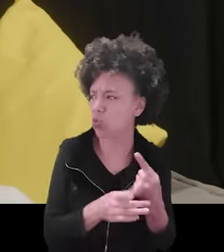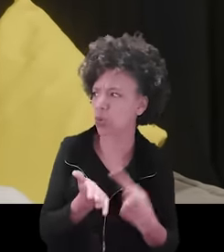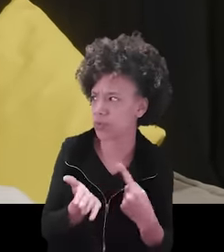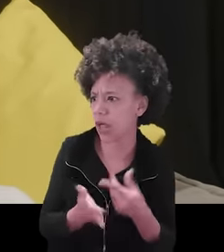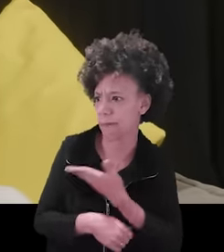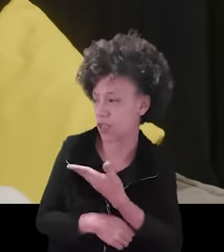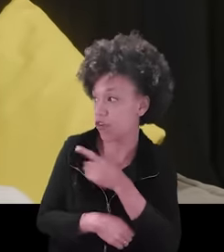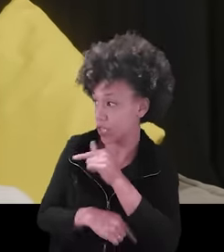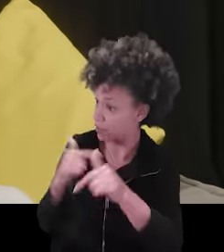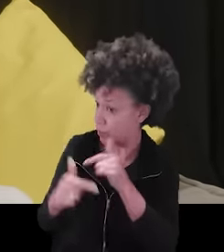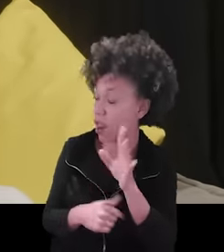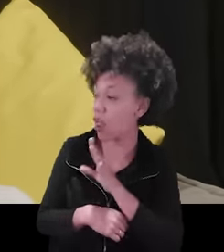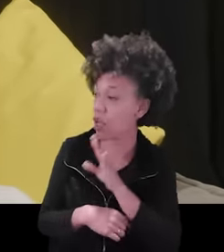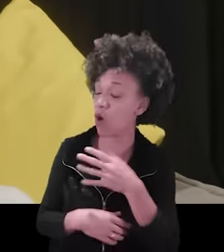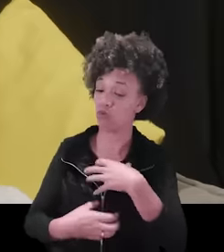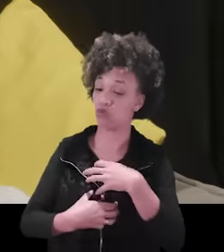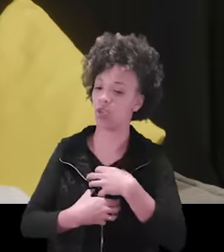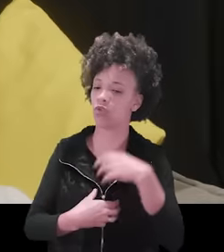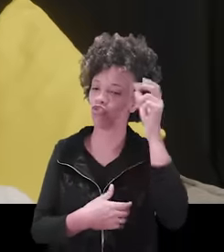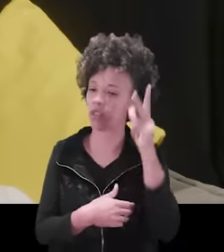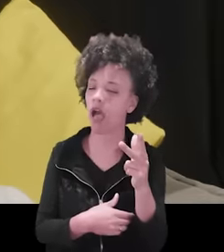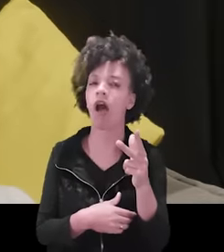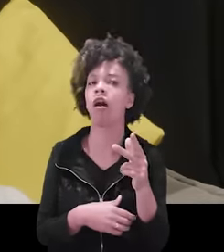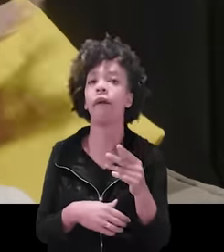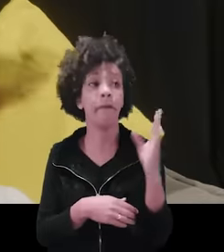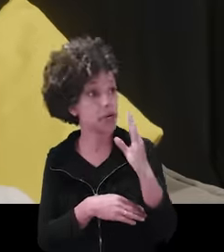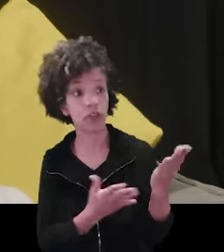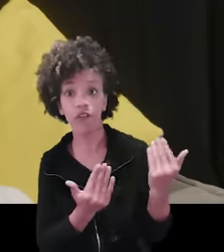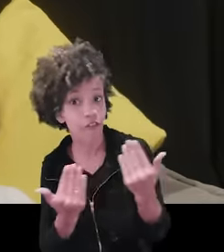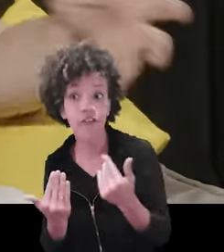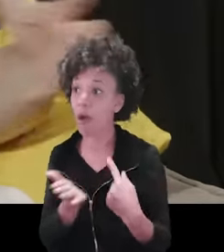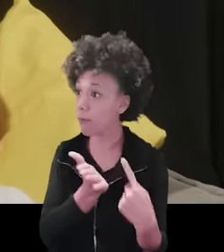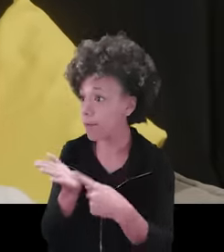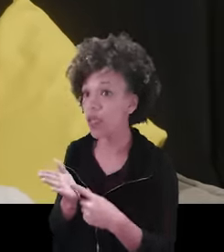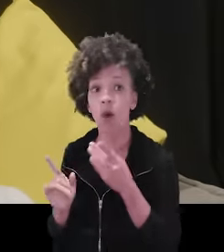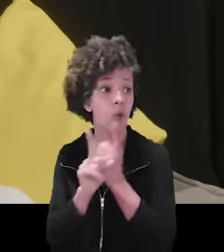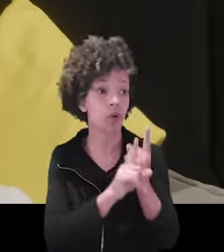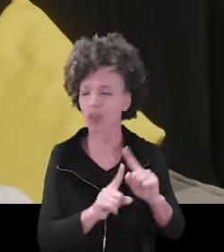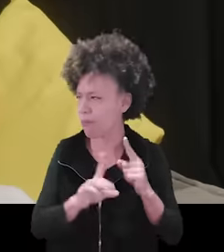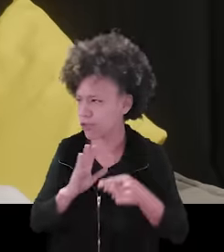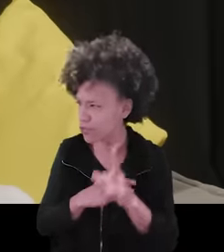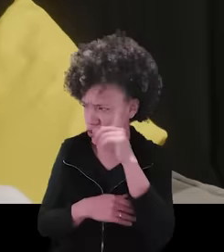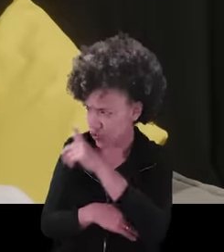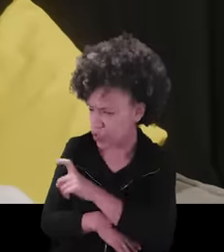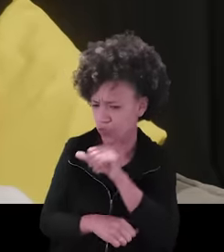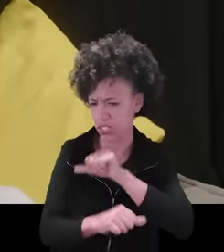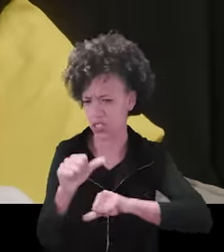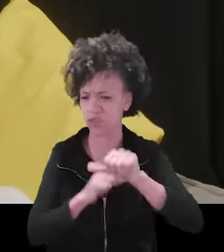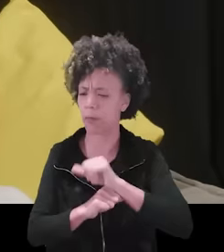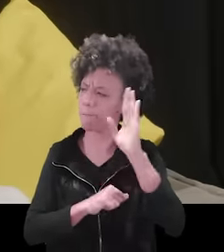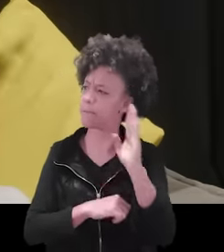muito legal talvez pela sua forma de lidar para a cultura do tipo brasileiro Vamos se juntar e tal mas no fundo no fundo é muito